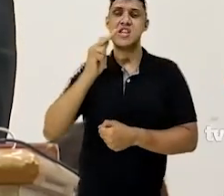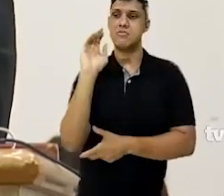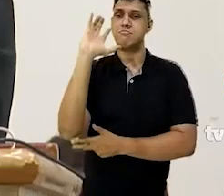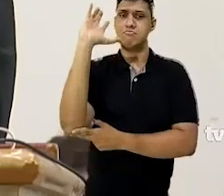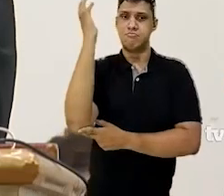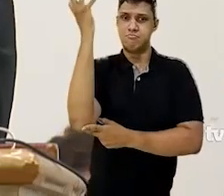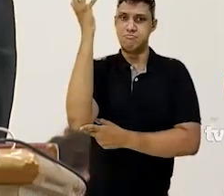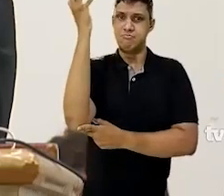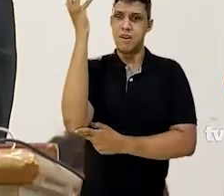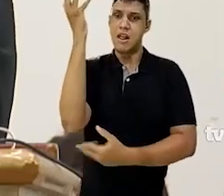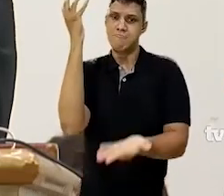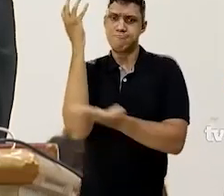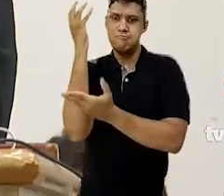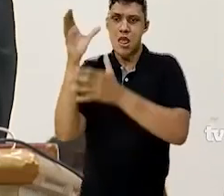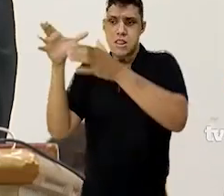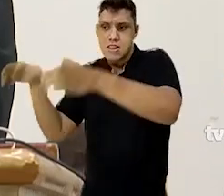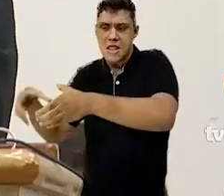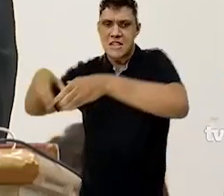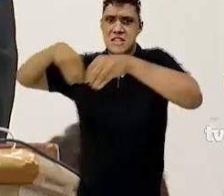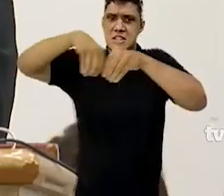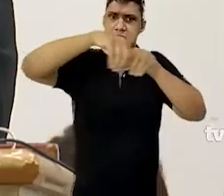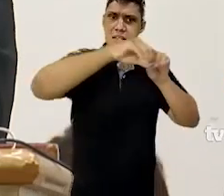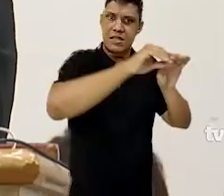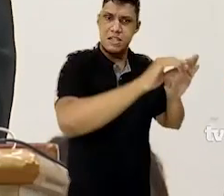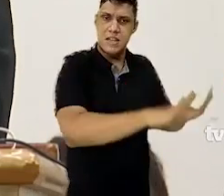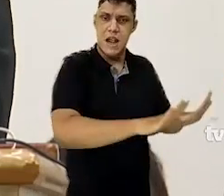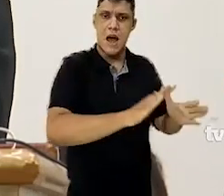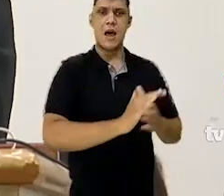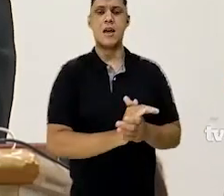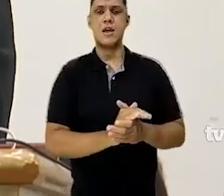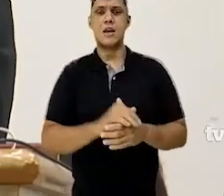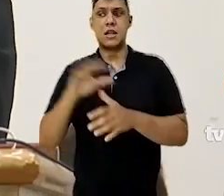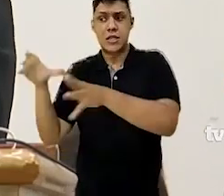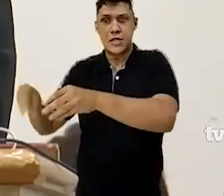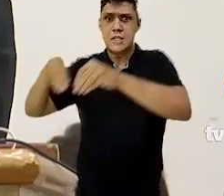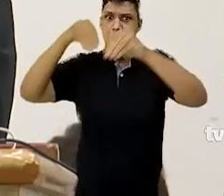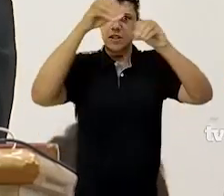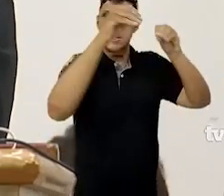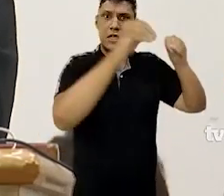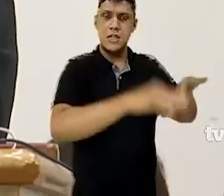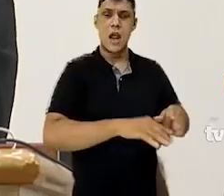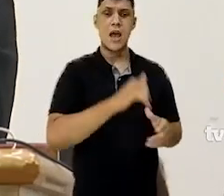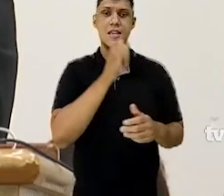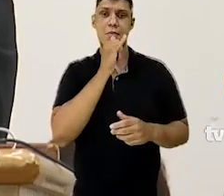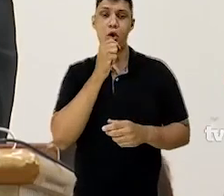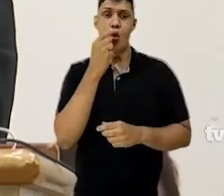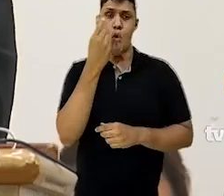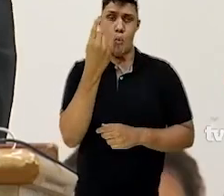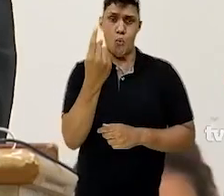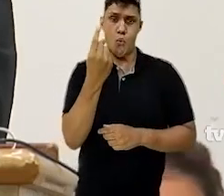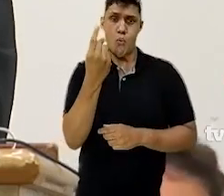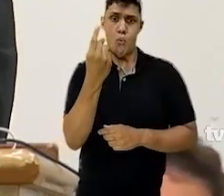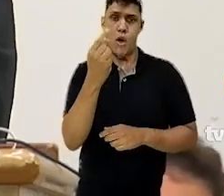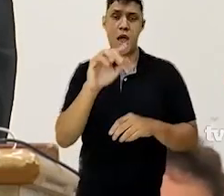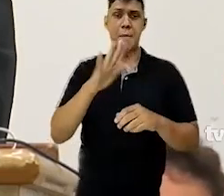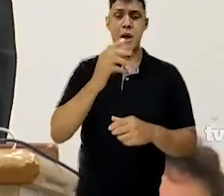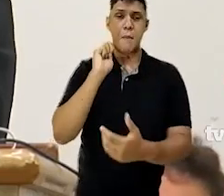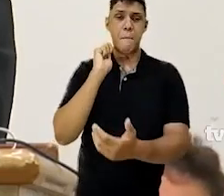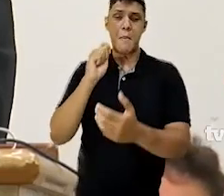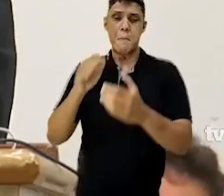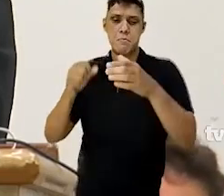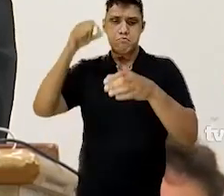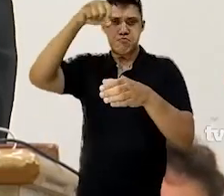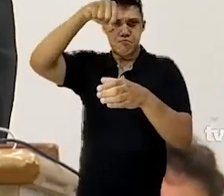completamente, mas aonde tiver 3-4 pés de ninhos, nós retiraremos um e plantaremos uma árvore